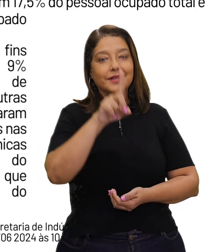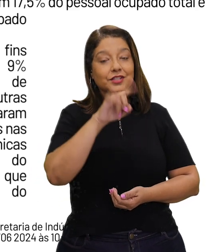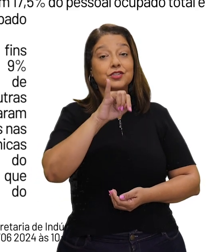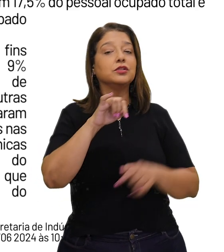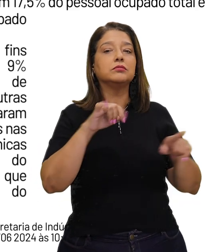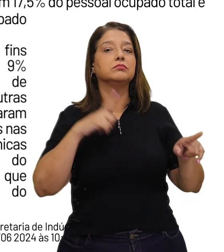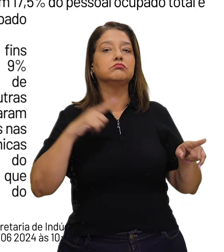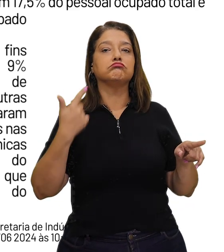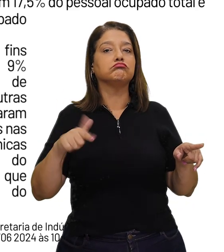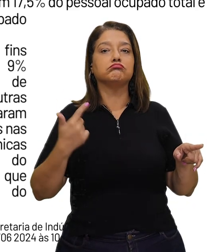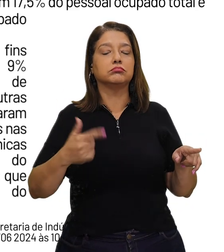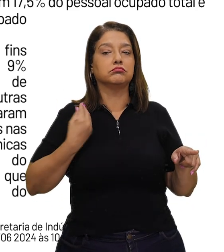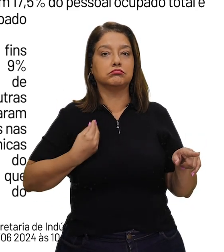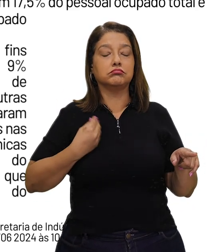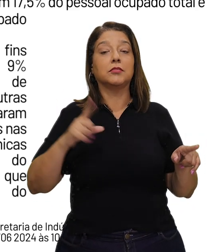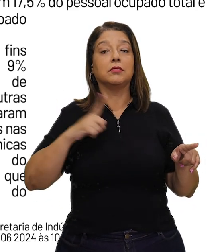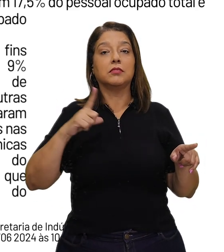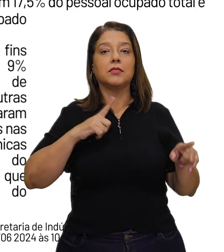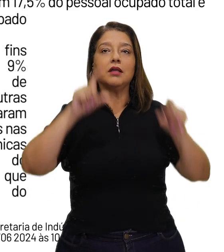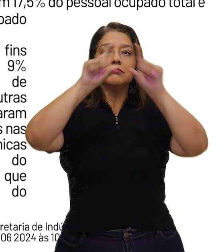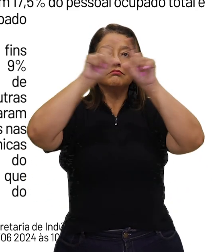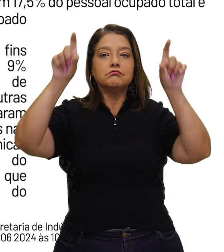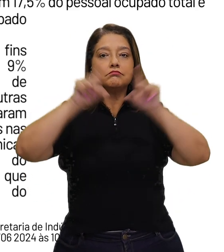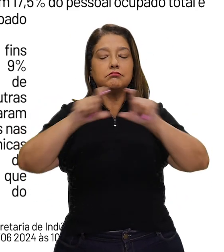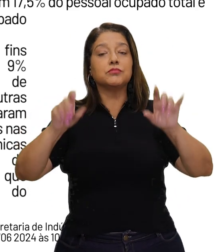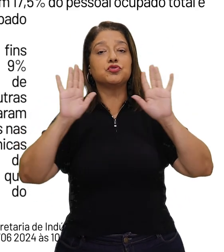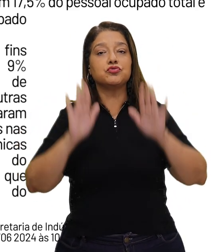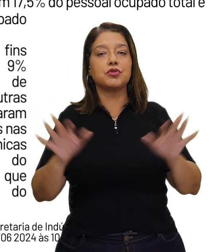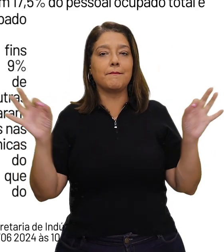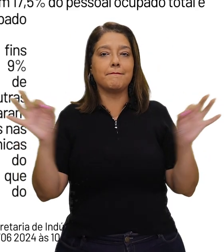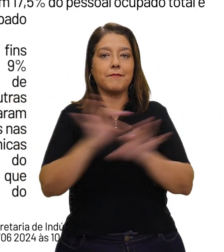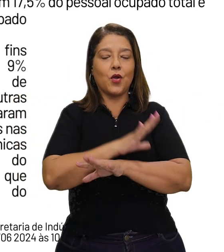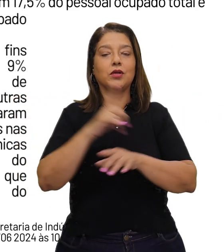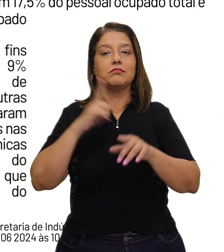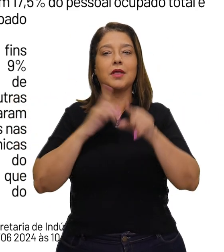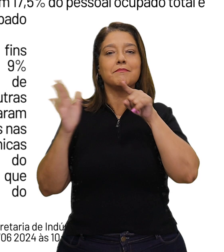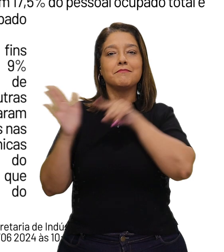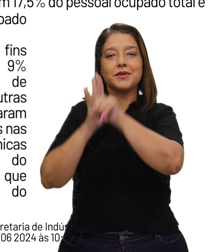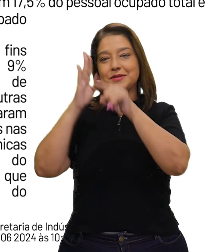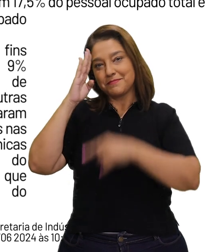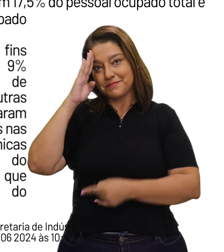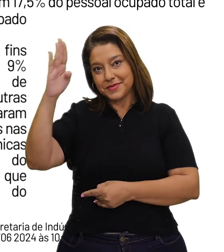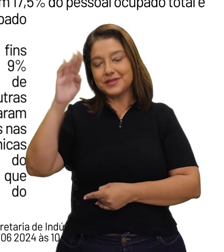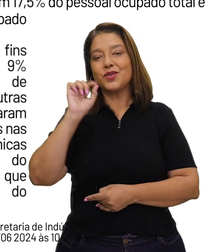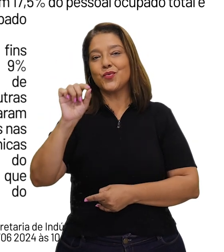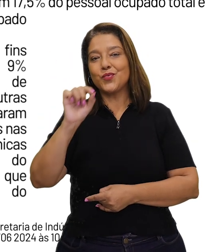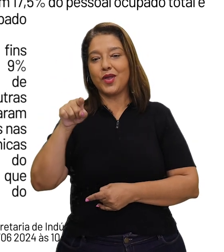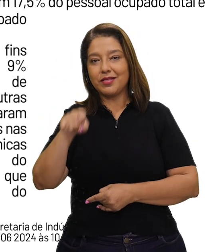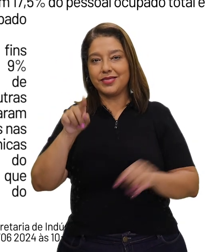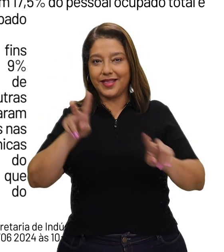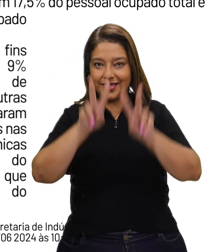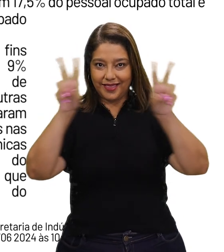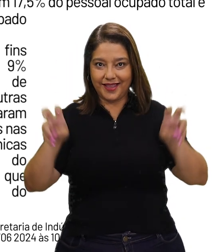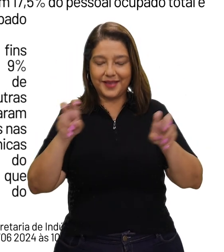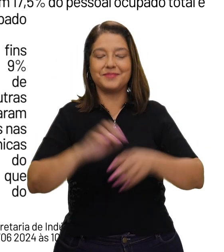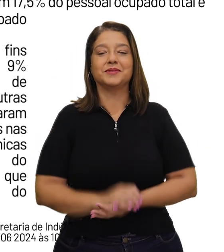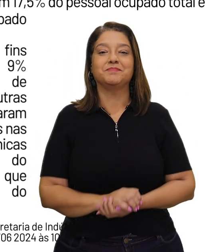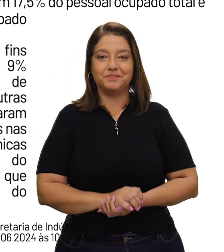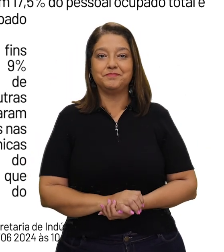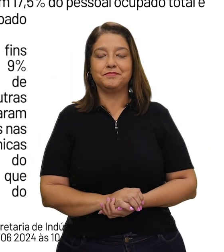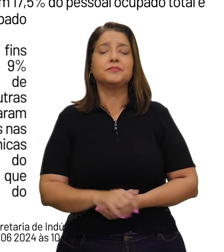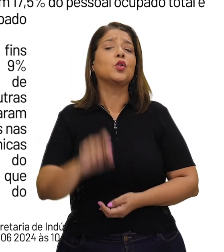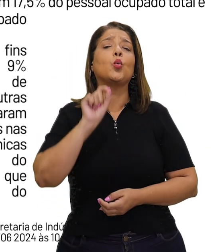presente. Contudo, os 2 primeiros parágrafos respondem às principais perguntas em relação à matéria: o